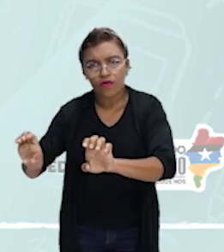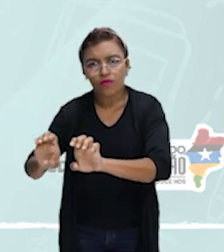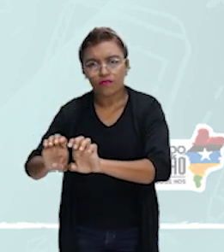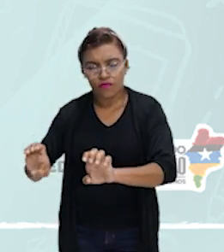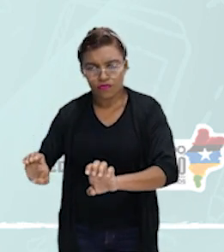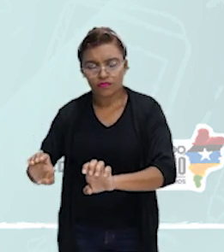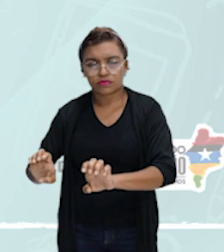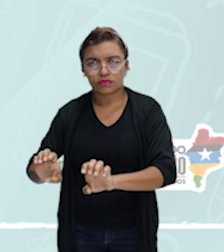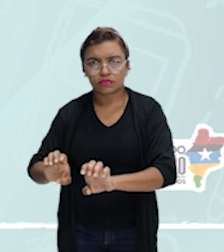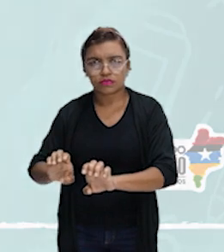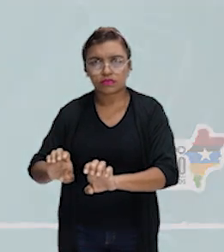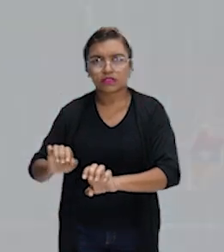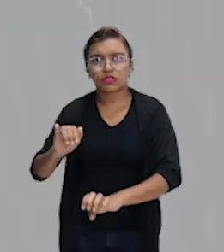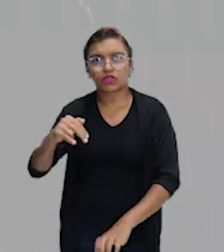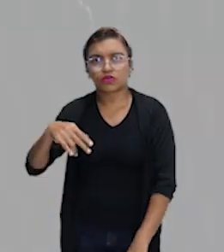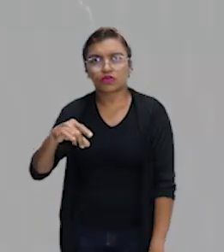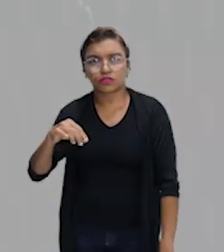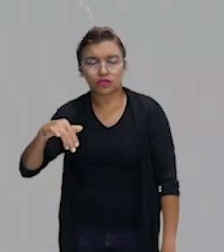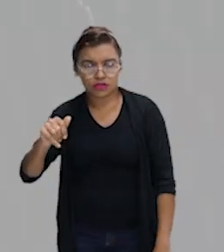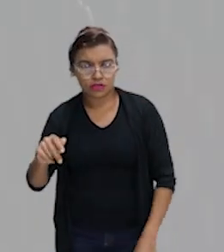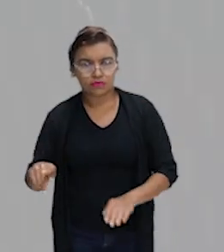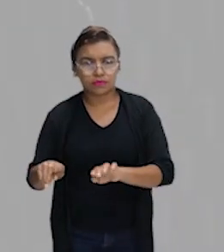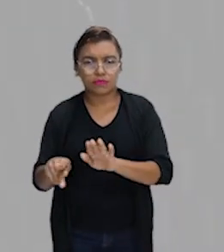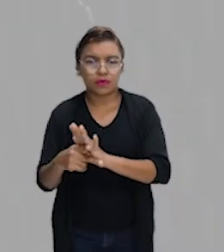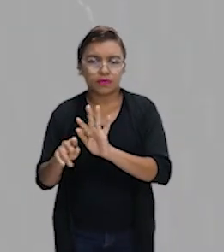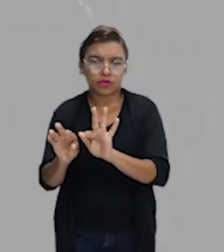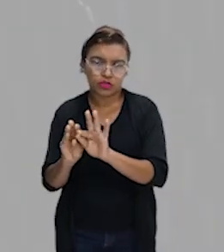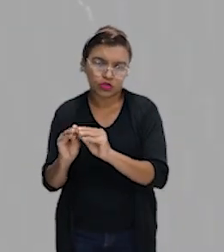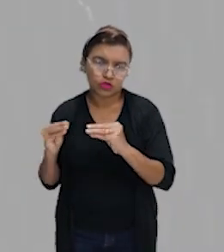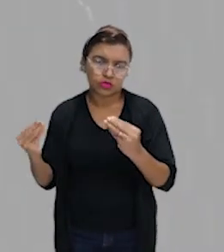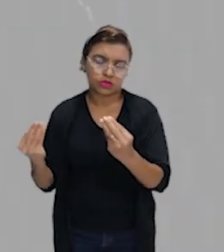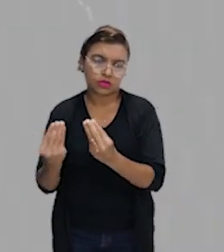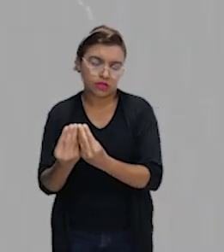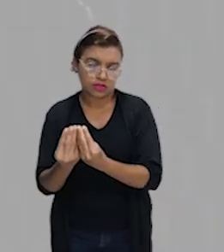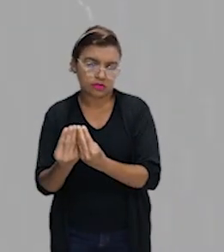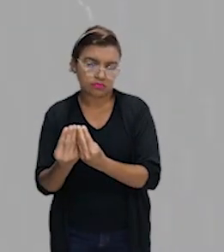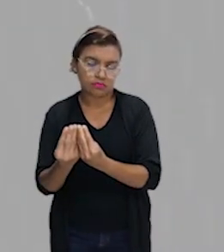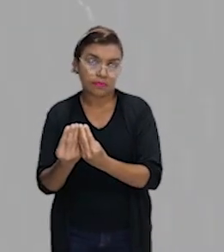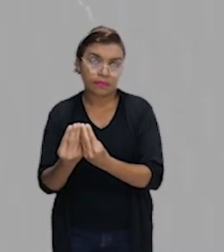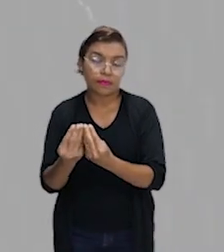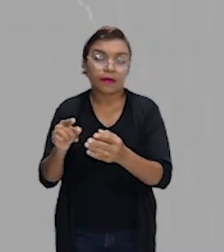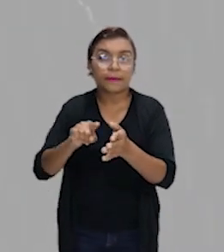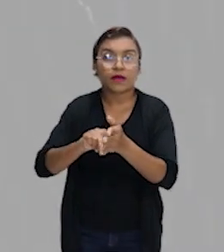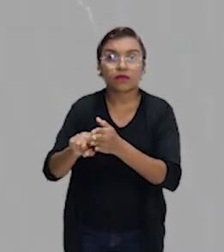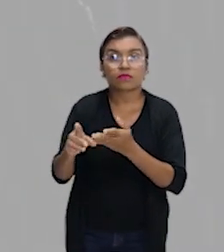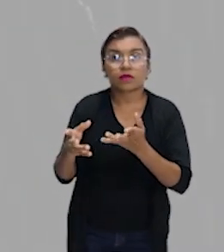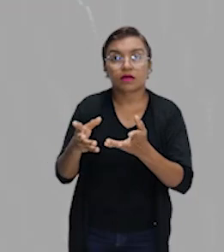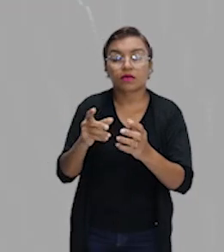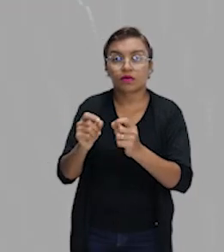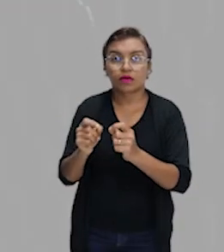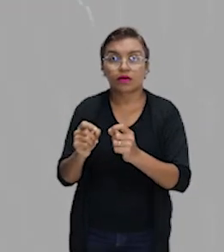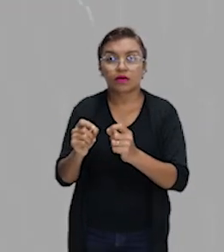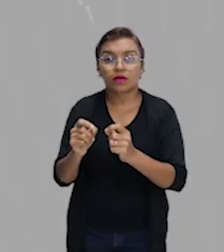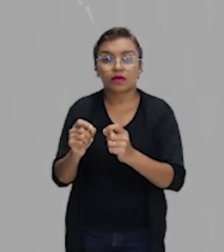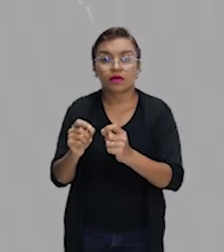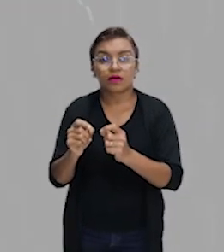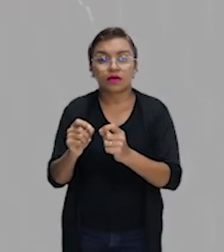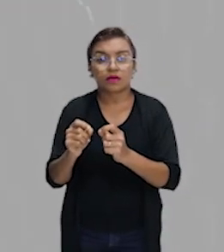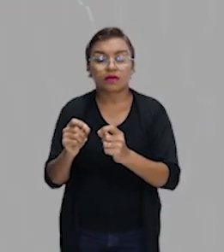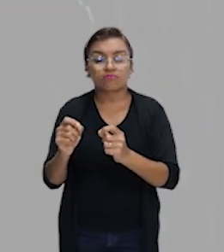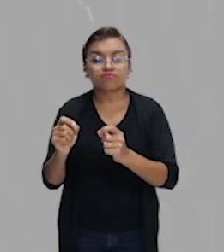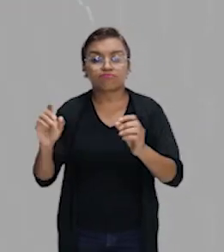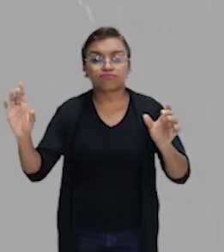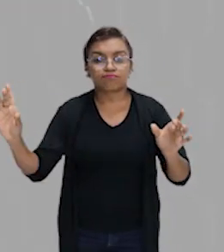iônicas dessas substâncias. O que a questão quer? A questão quer que a gente faça essa associação. Ou